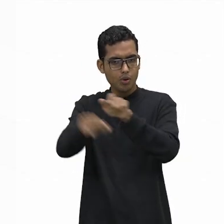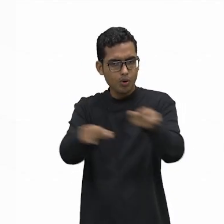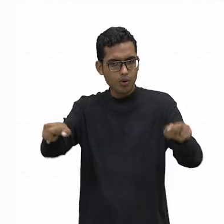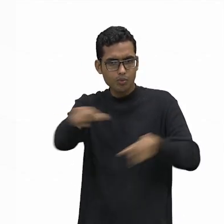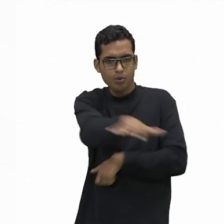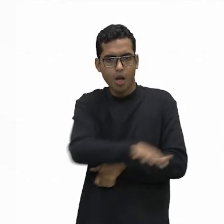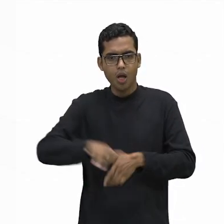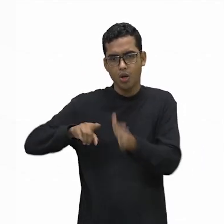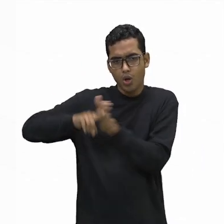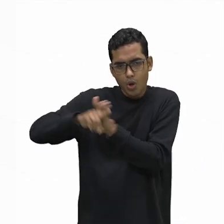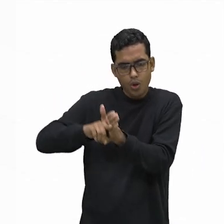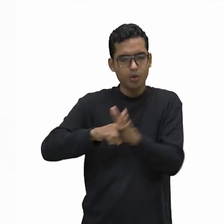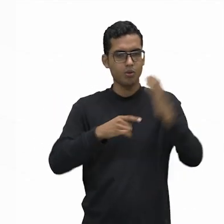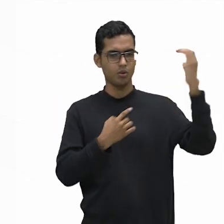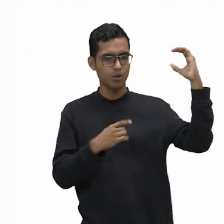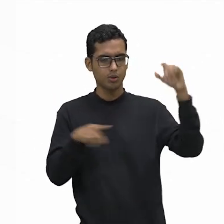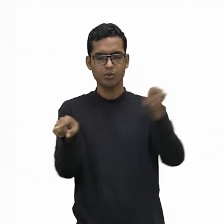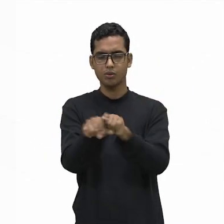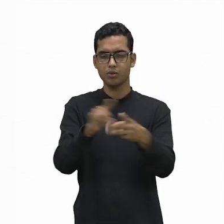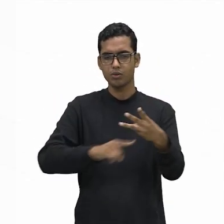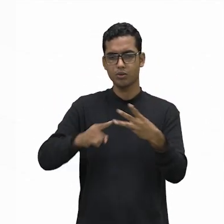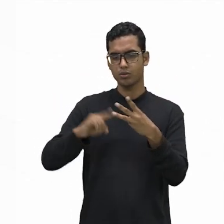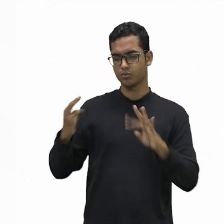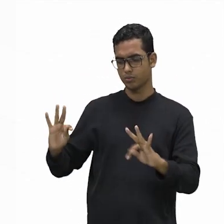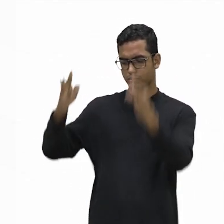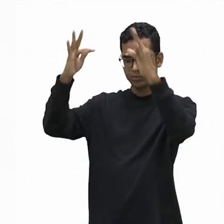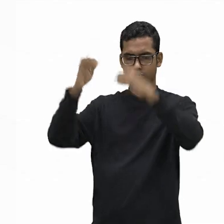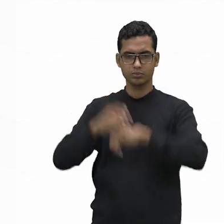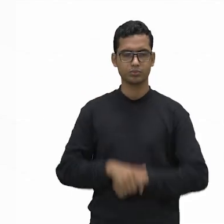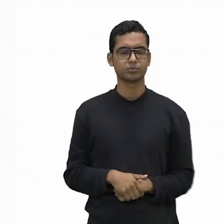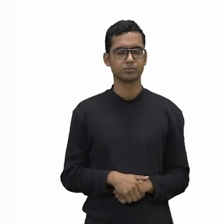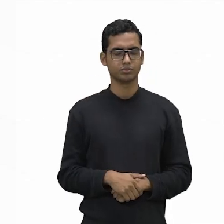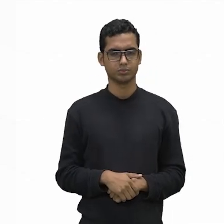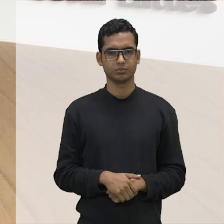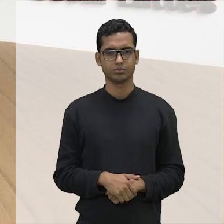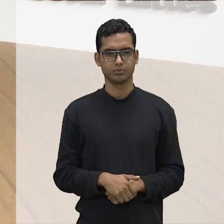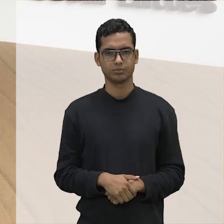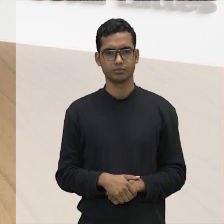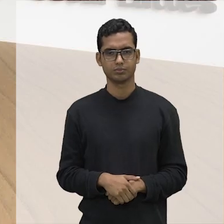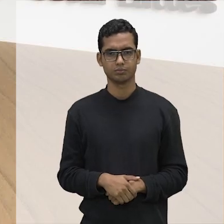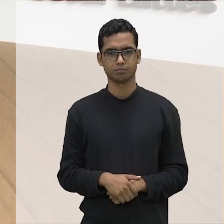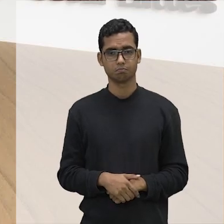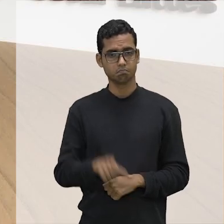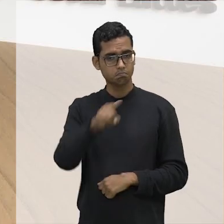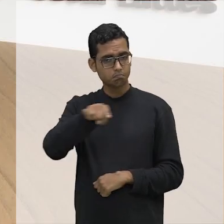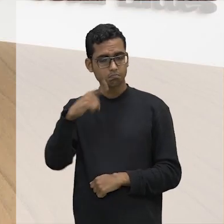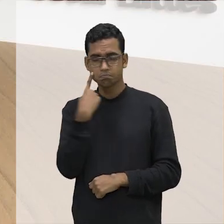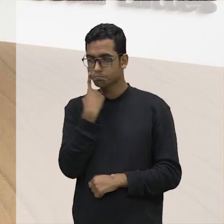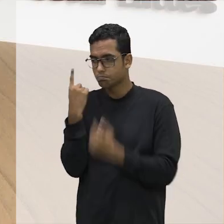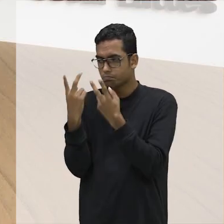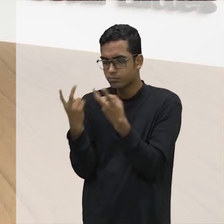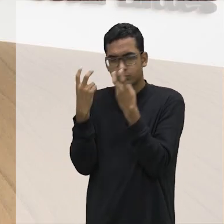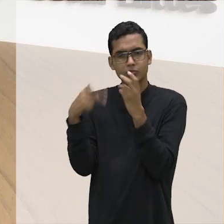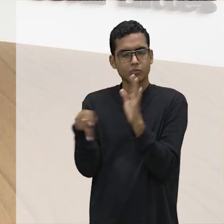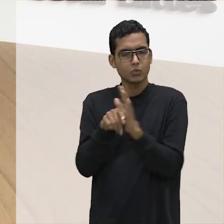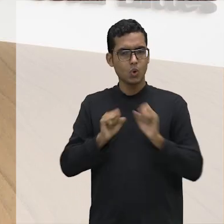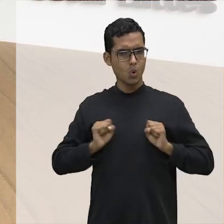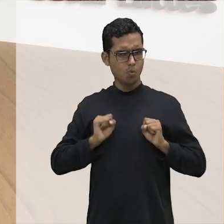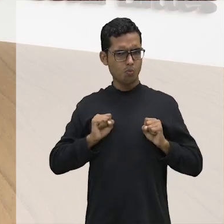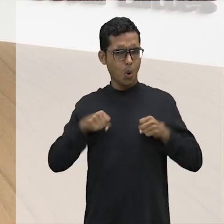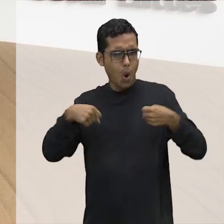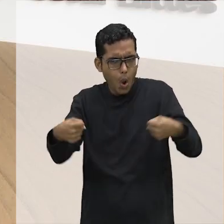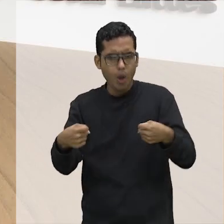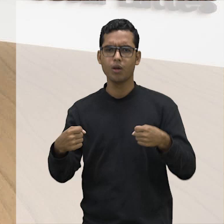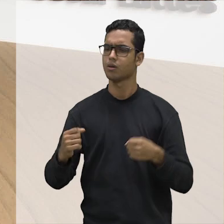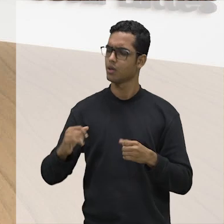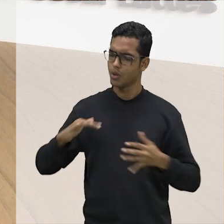das mulheres nas áreas de pesquisa científica e tecnológica. Então, para você ver, esse esforço ele é